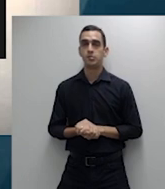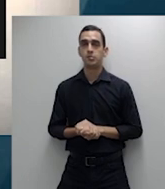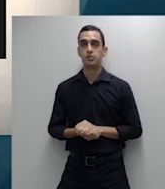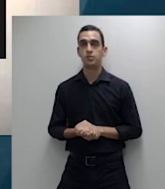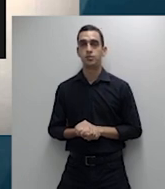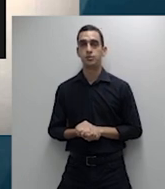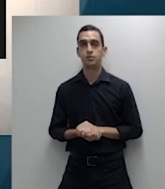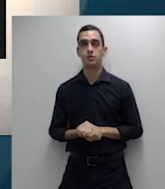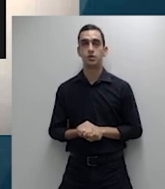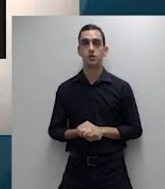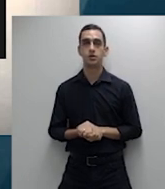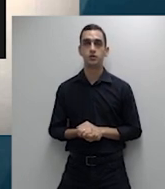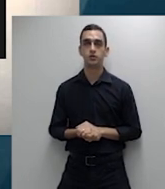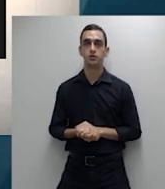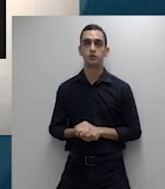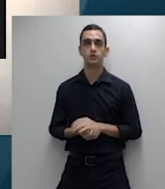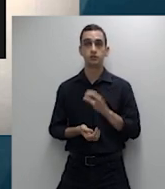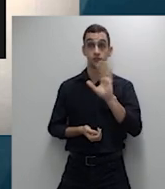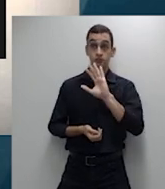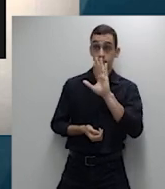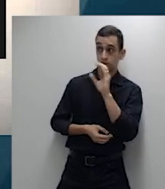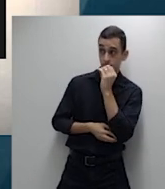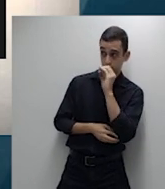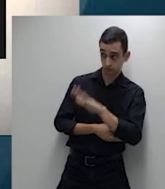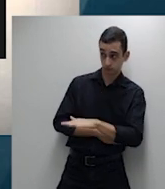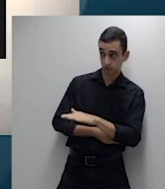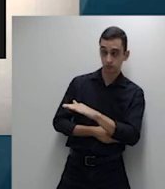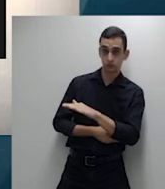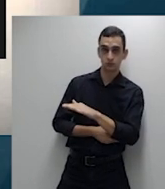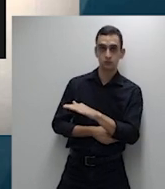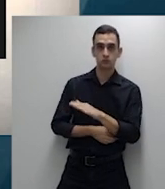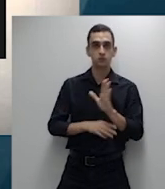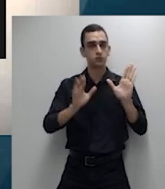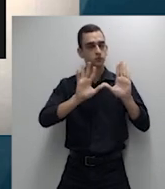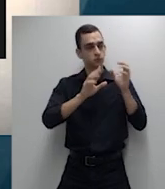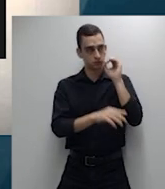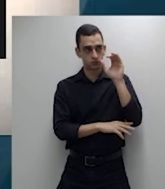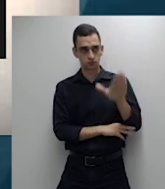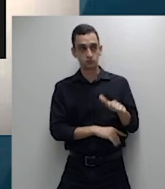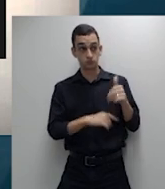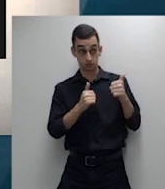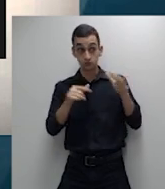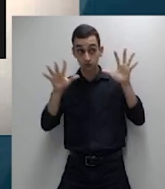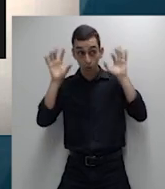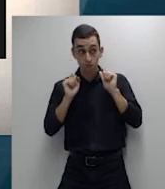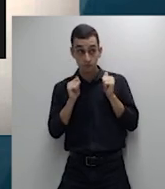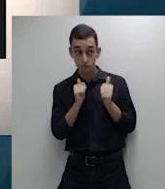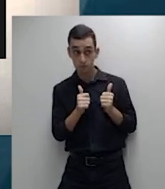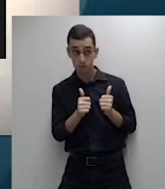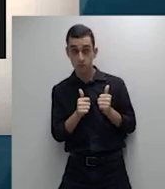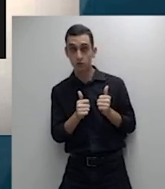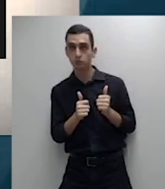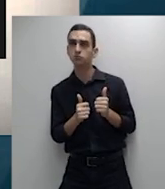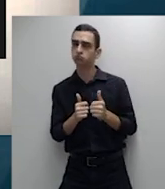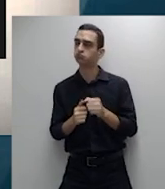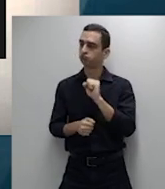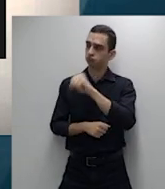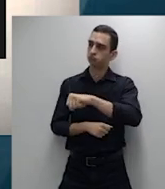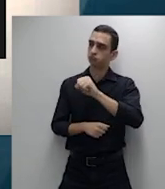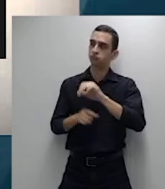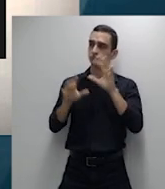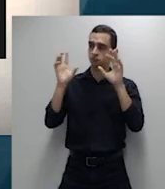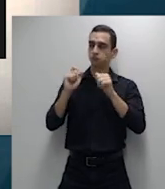o Dr Fernando Boa tarde Boa tarde excelência anos ouvindo bem quem escuta perfeitamente